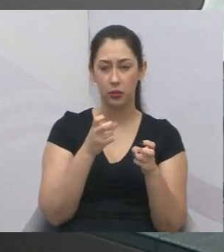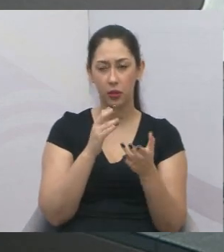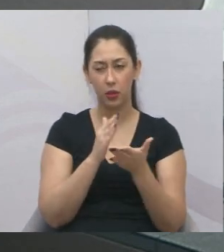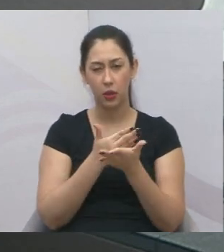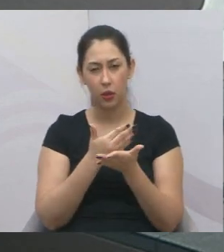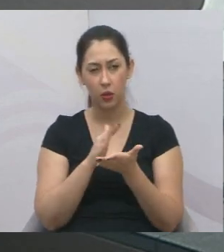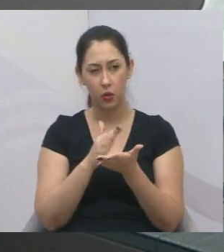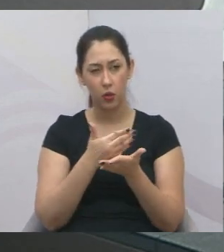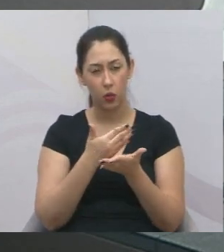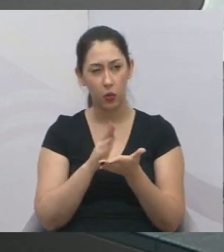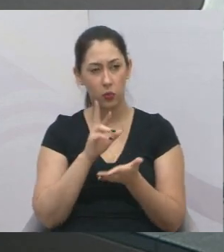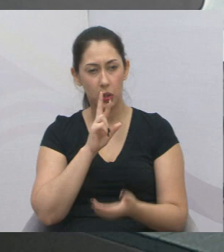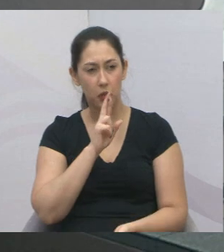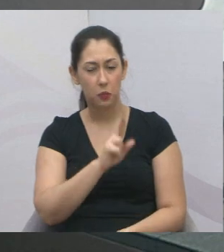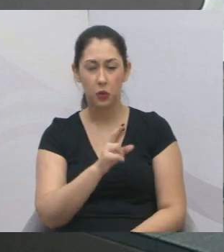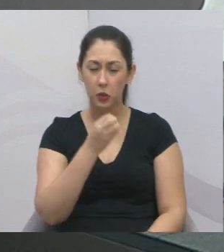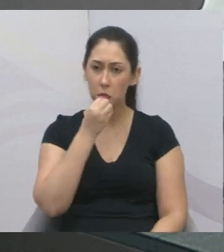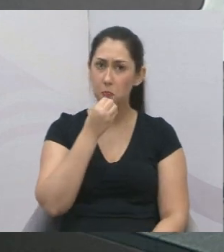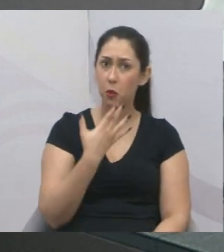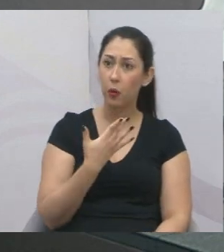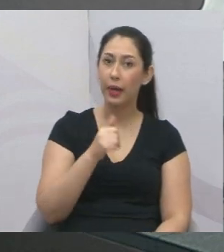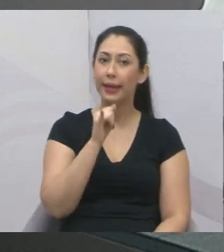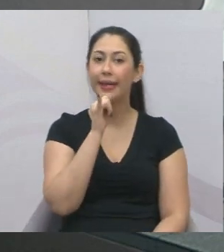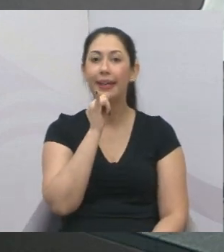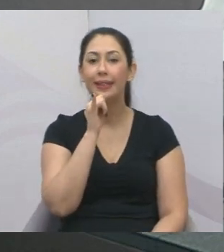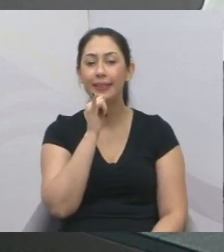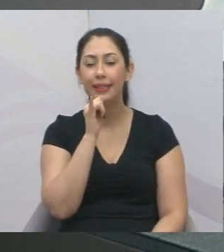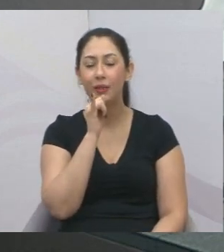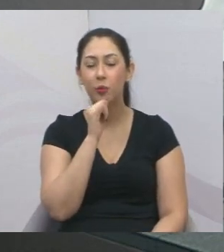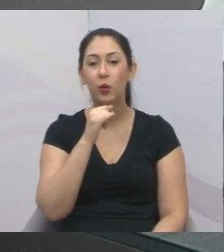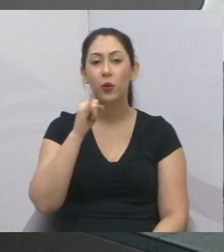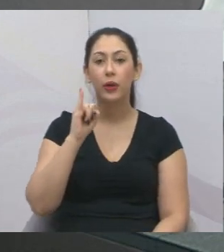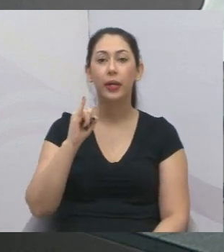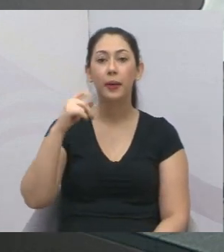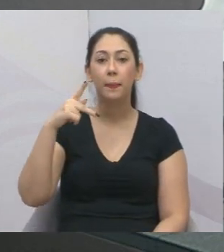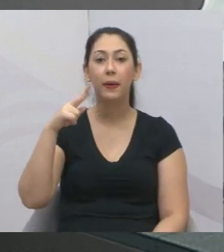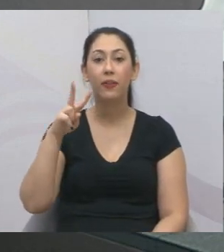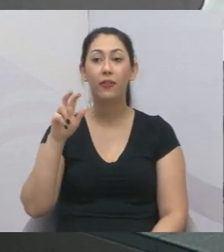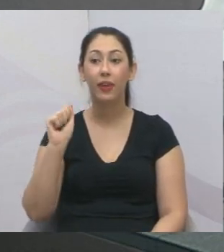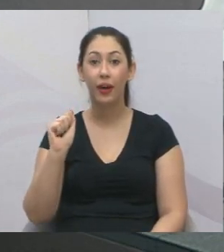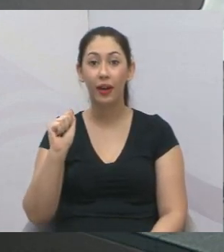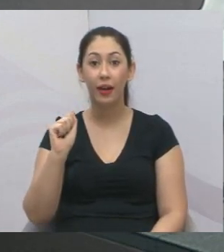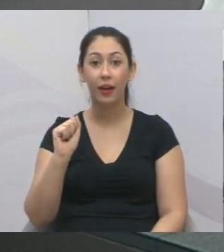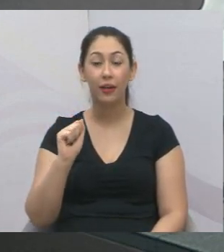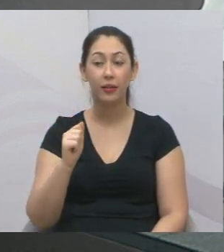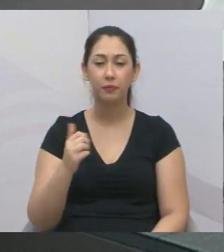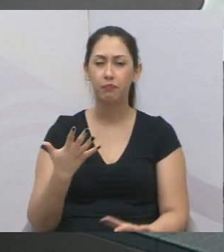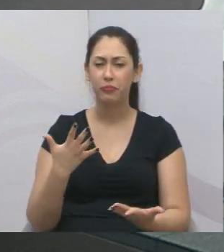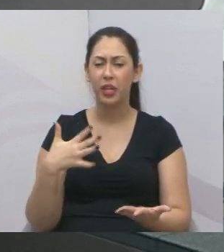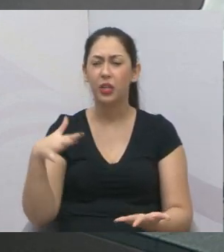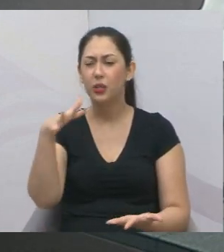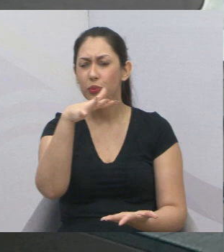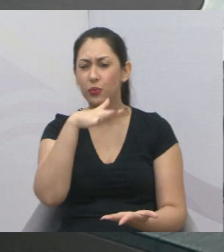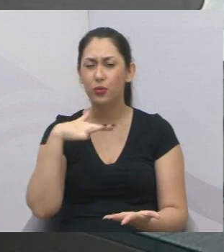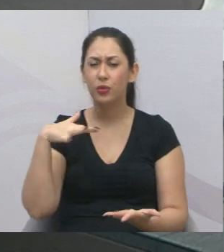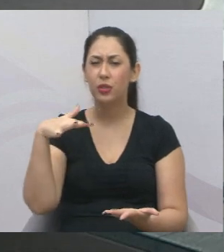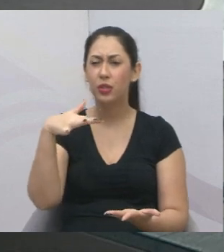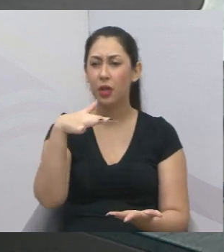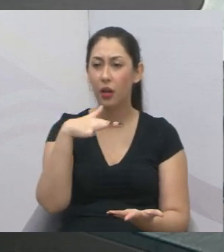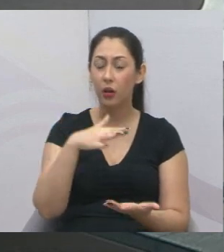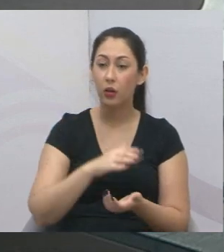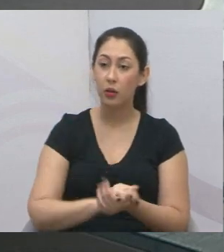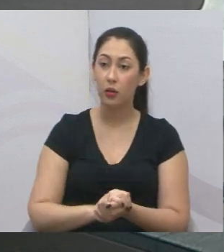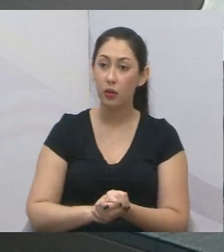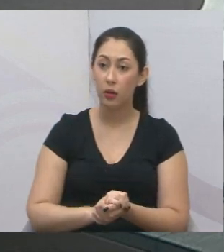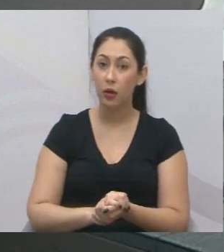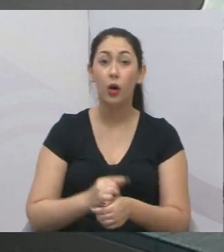de excelentes resultados, como, por exemplo, IPVA, 139% da meta. De uma forma geral, assim, o que se deve, né,